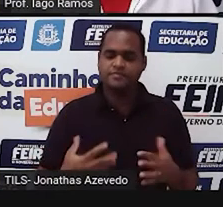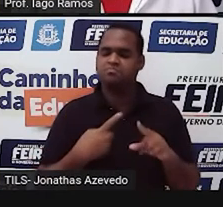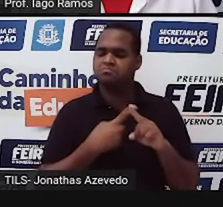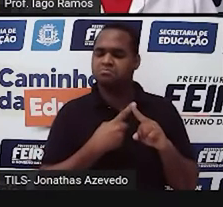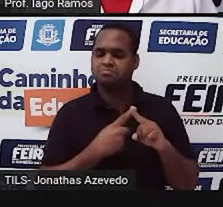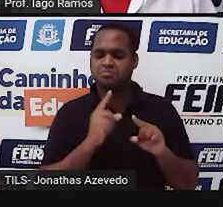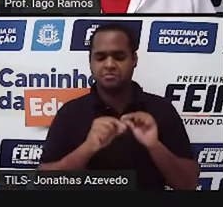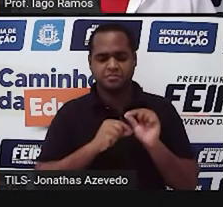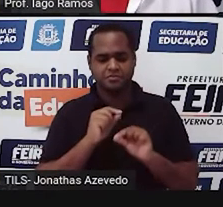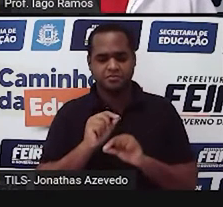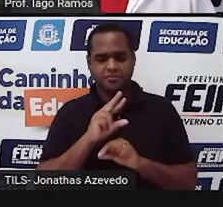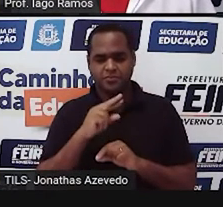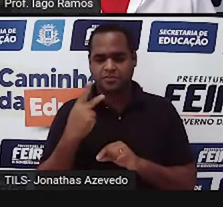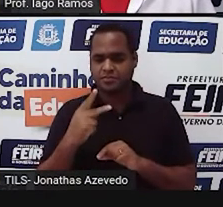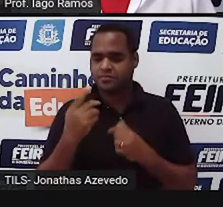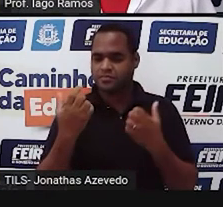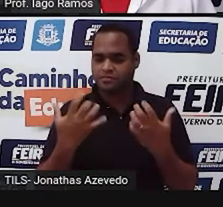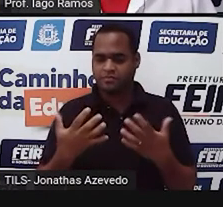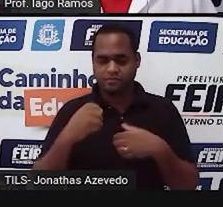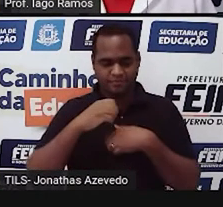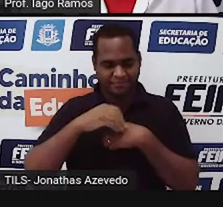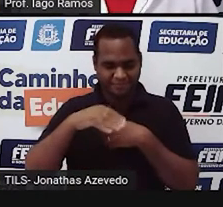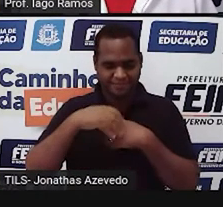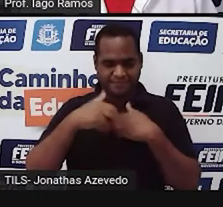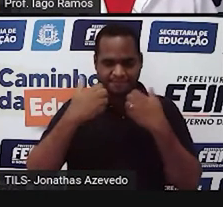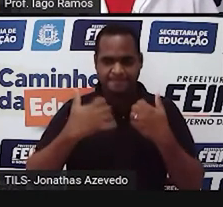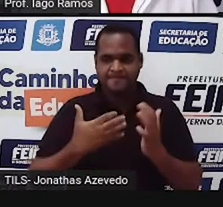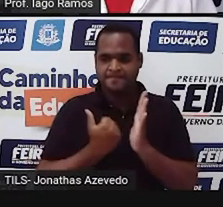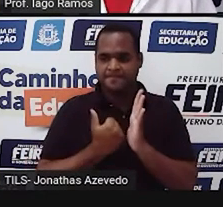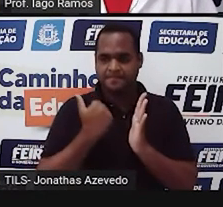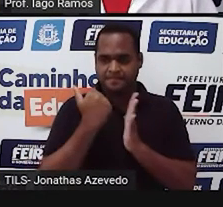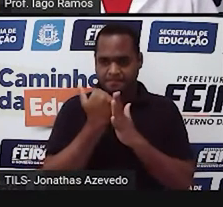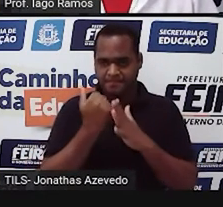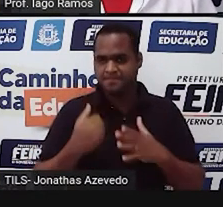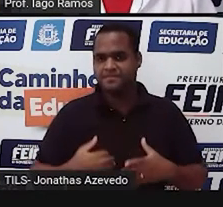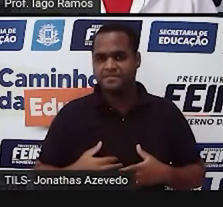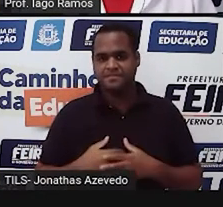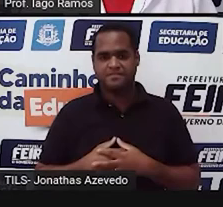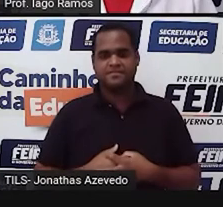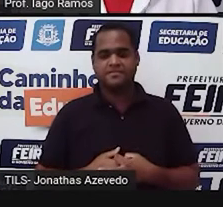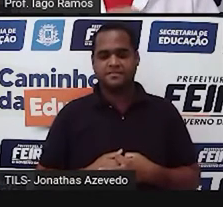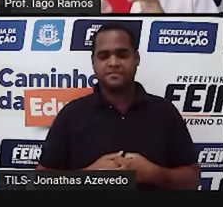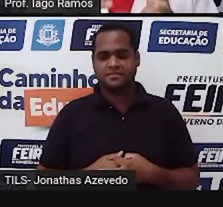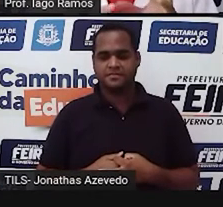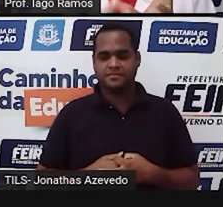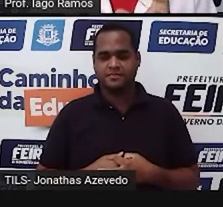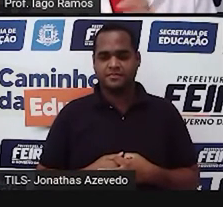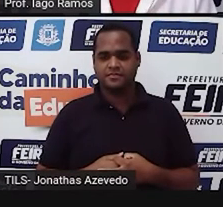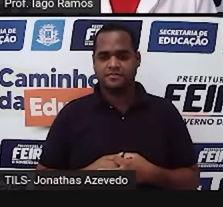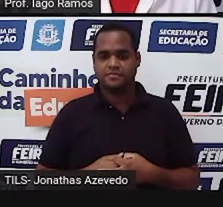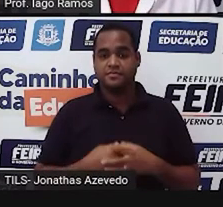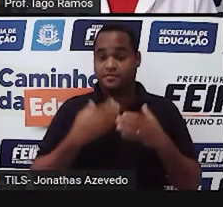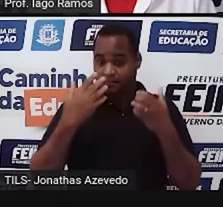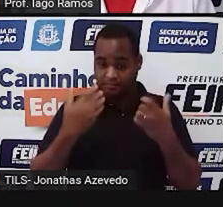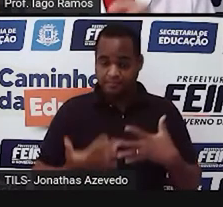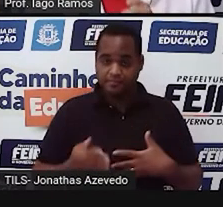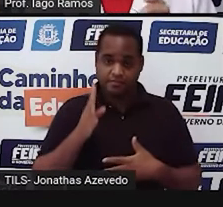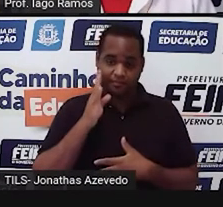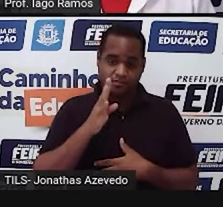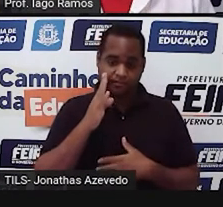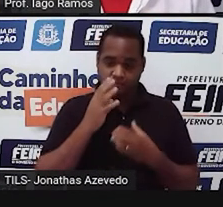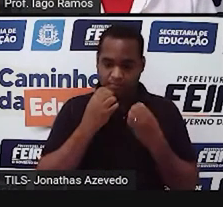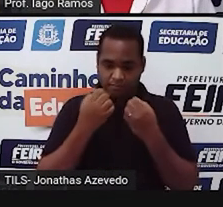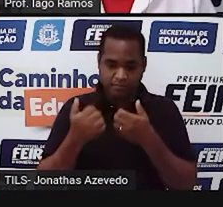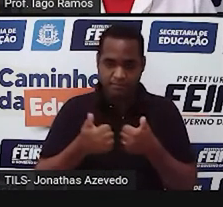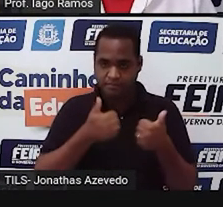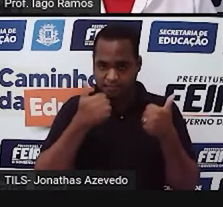racional mas a gente vai daqui a pouquinho falar sobre isso então vamos avançando né e o legal deles é o seguinte